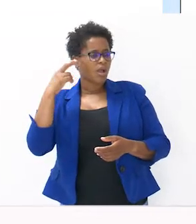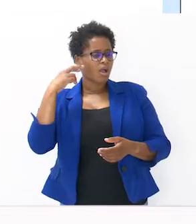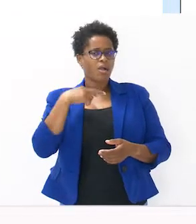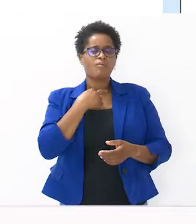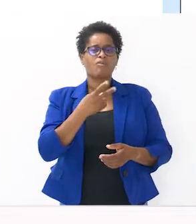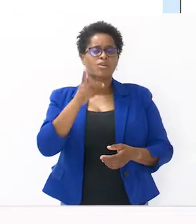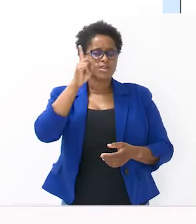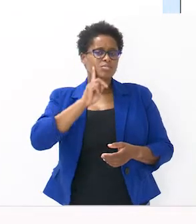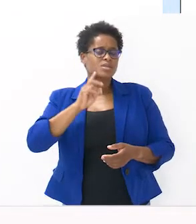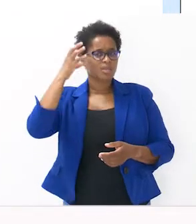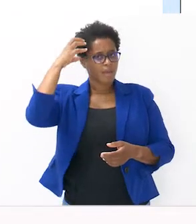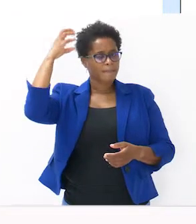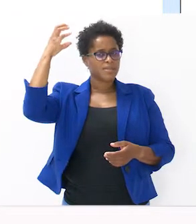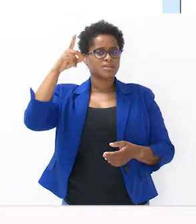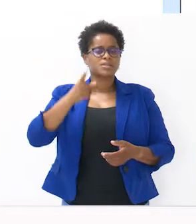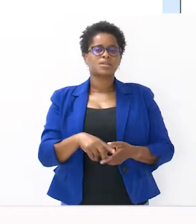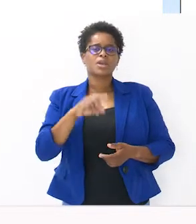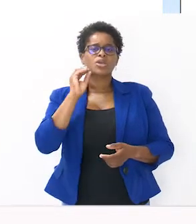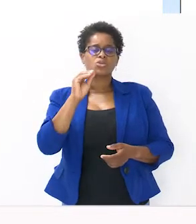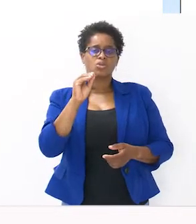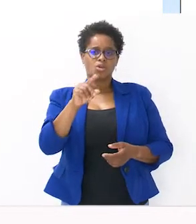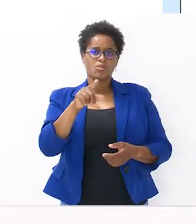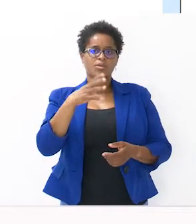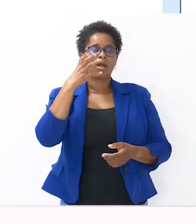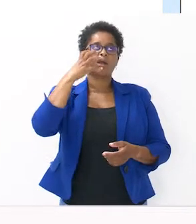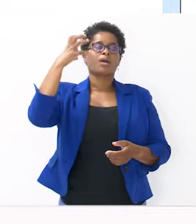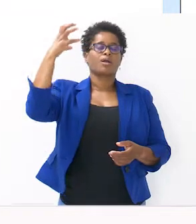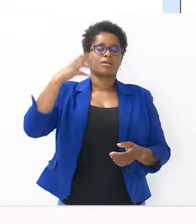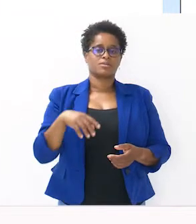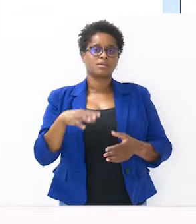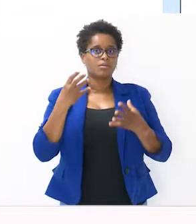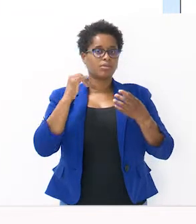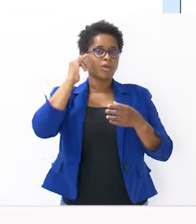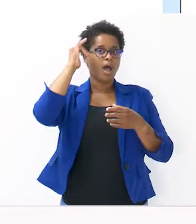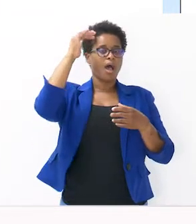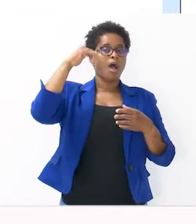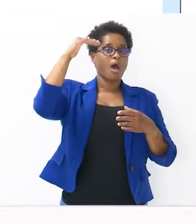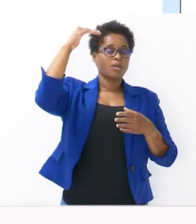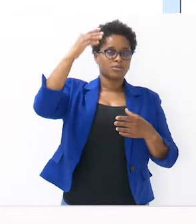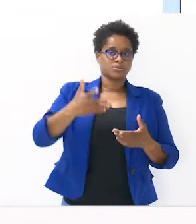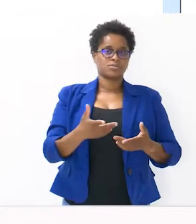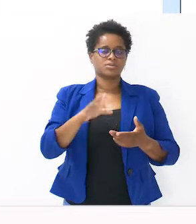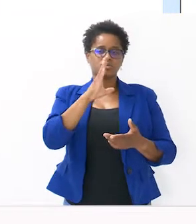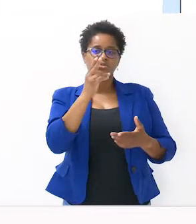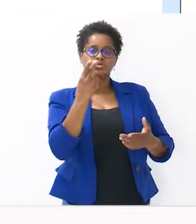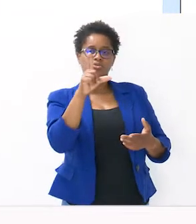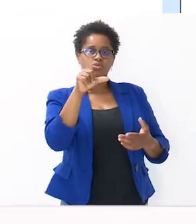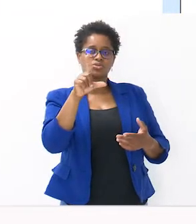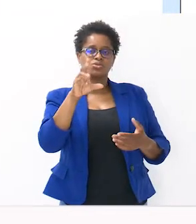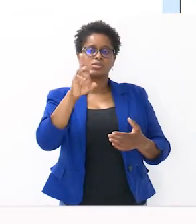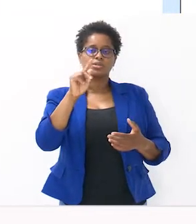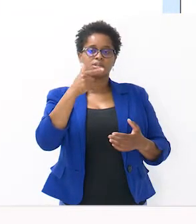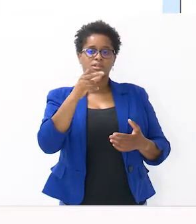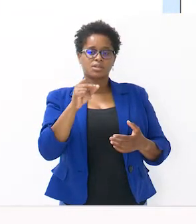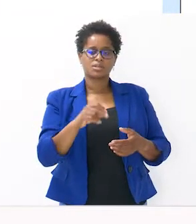da princesa que lhe chamava gritando bem alto: Julieta,